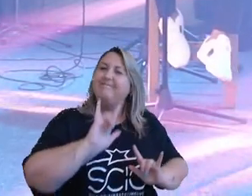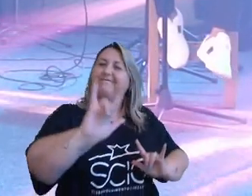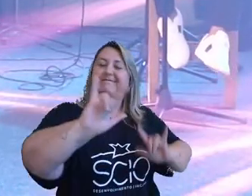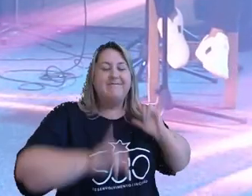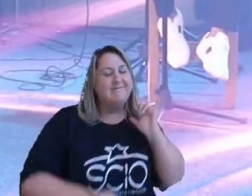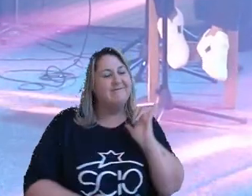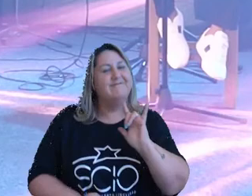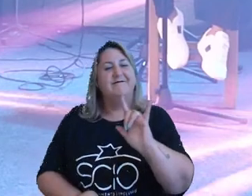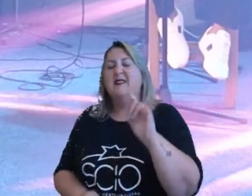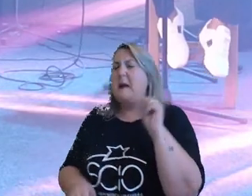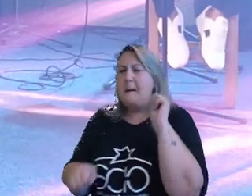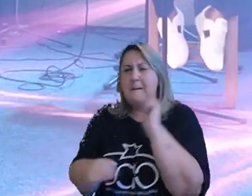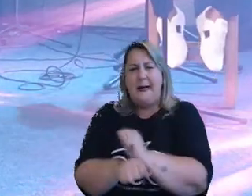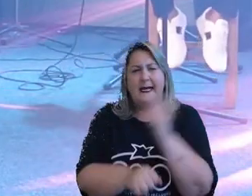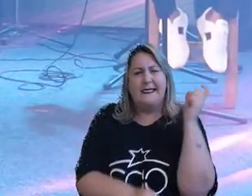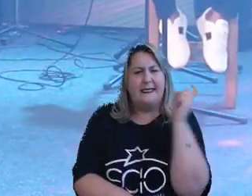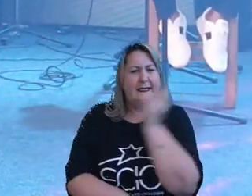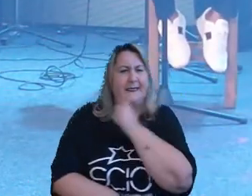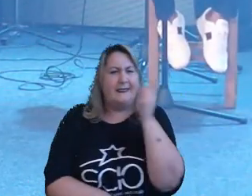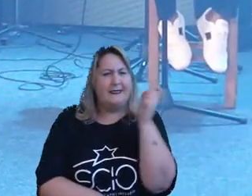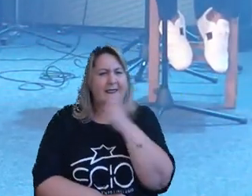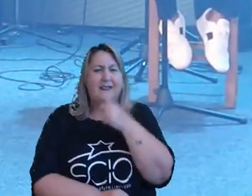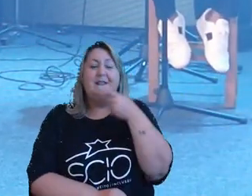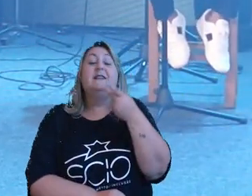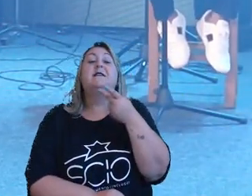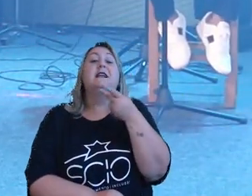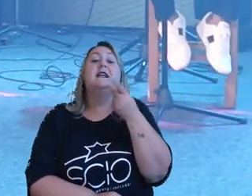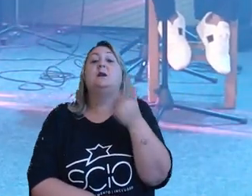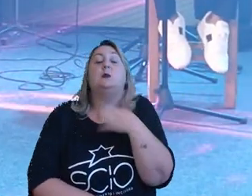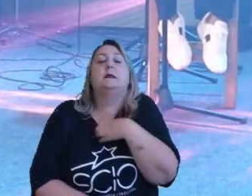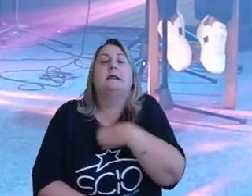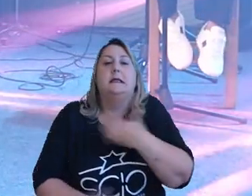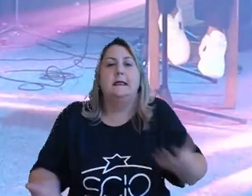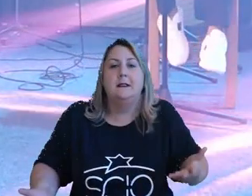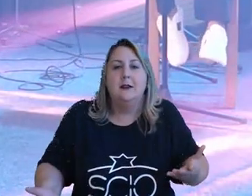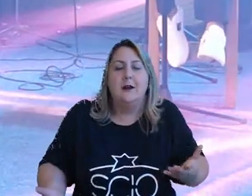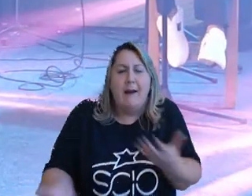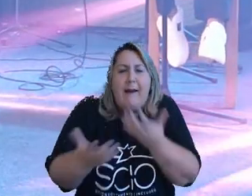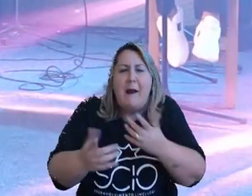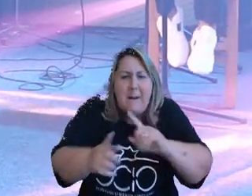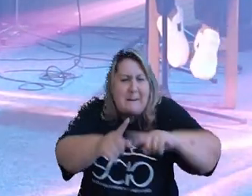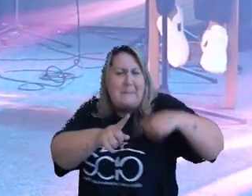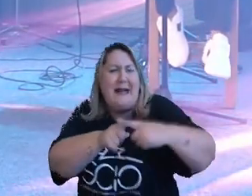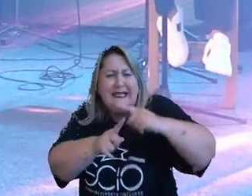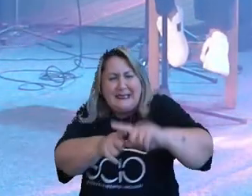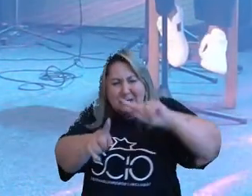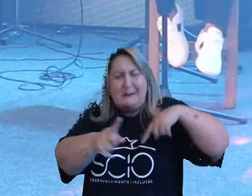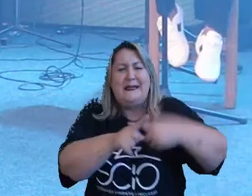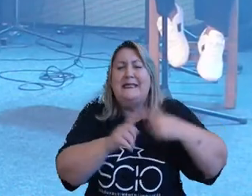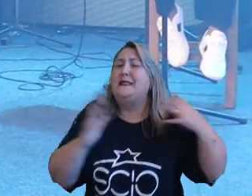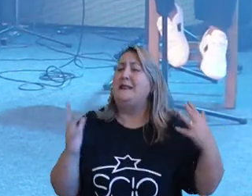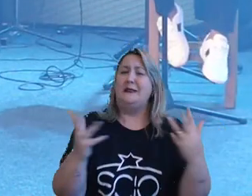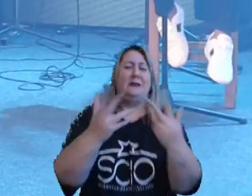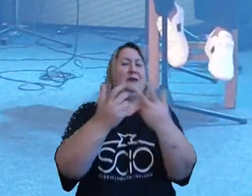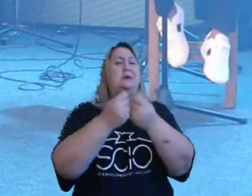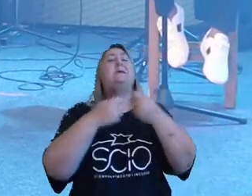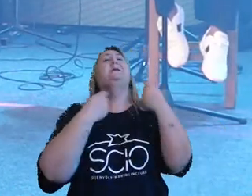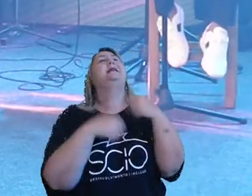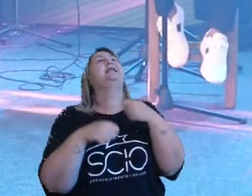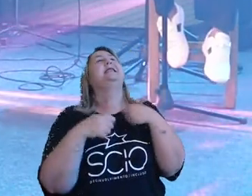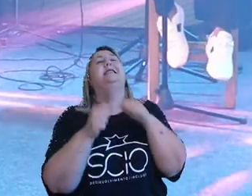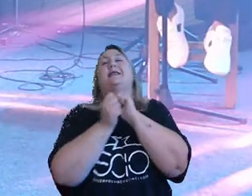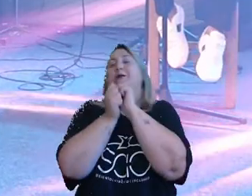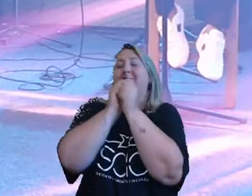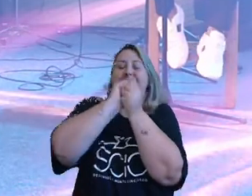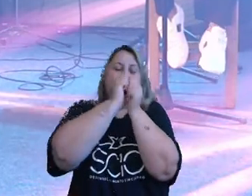amo, chega de mentira, de negar o meu desejo. Eu te quero mais que tudo, eu preciso do